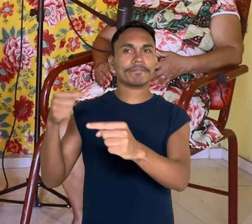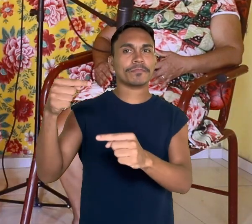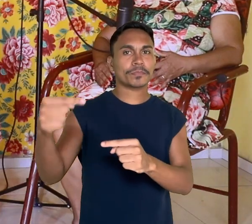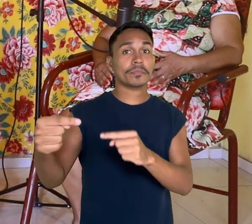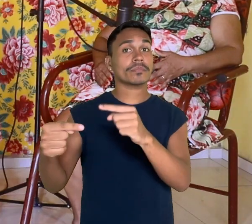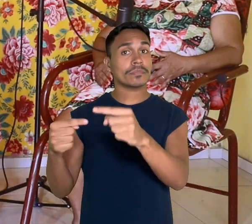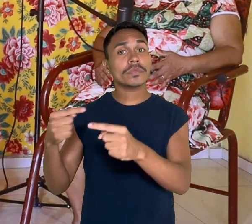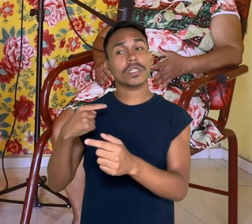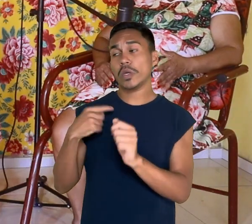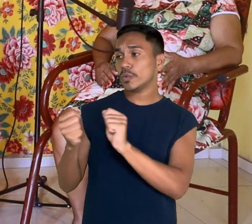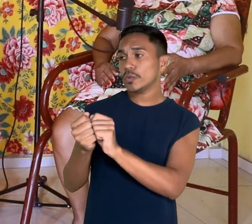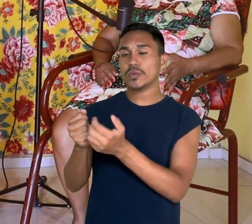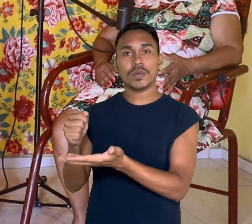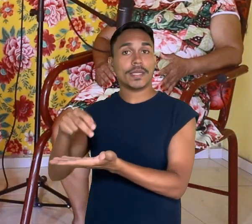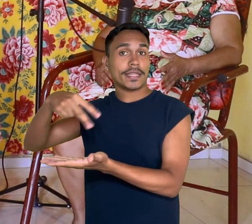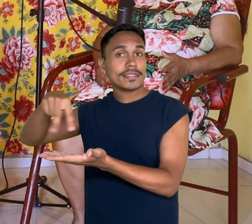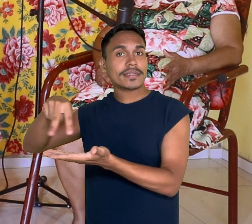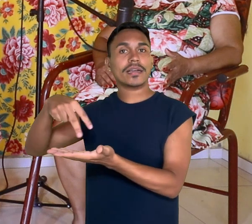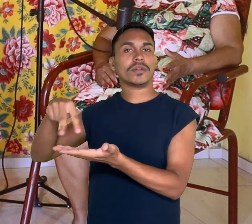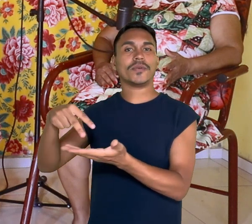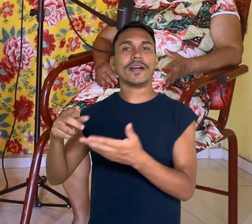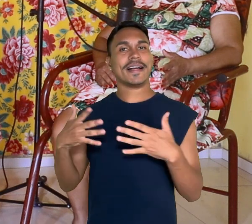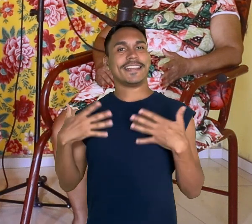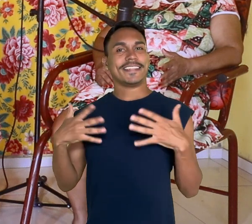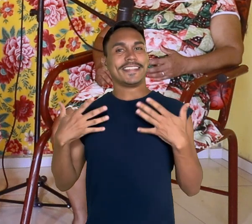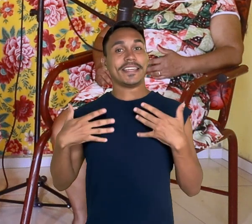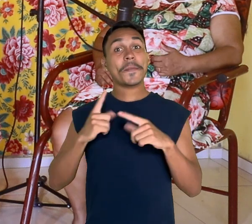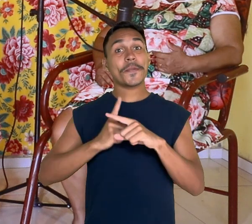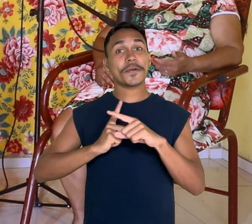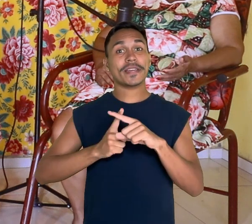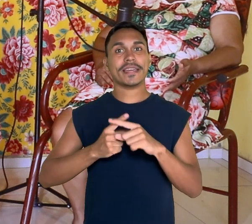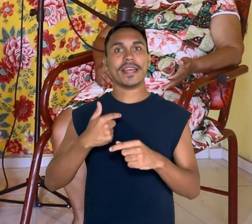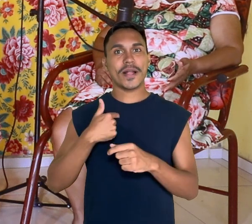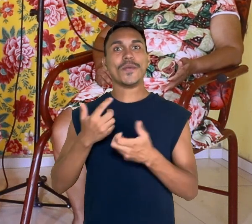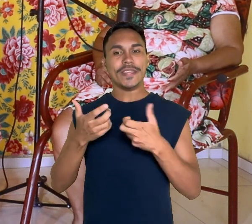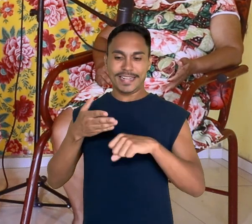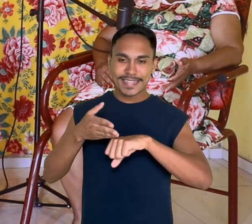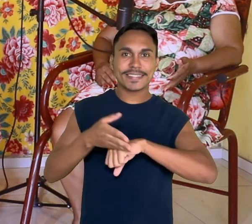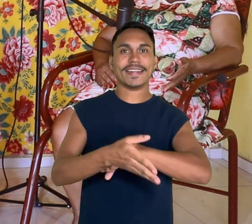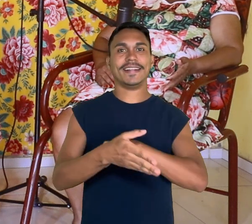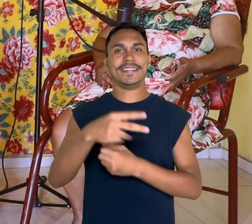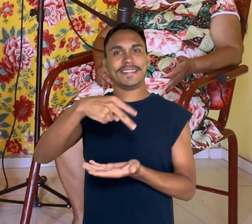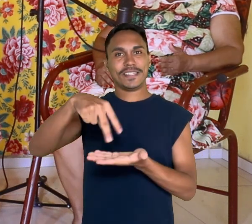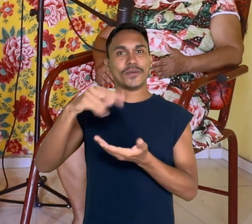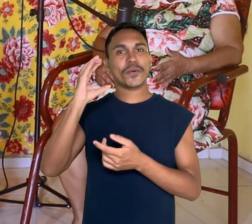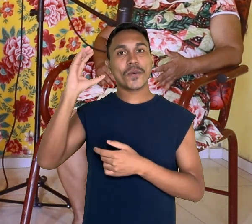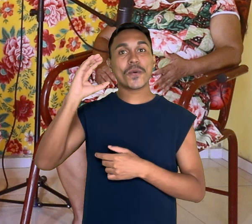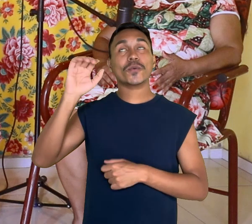Sim. E aí eu fiquei dançando com ele lá e foi uma alegria muito grande, porque era o meu sonho, era entrar na história da dança do